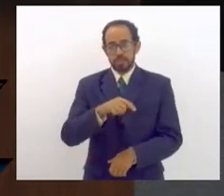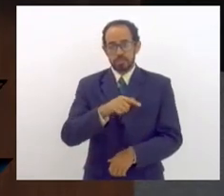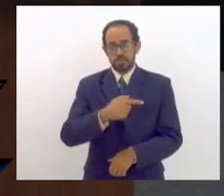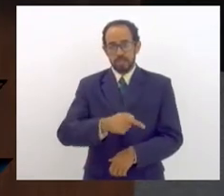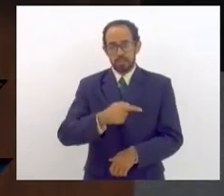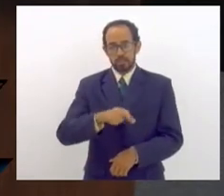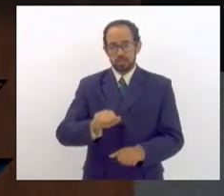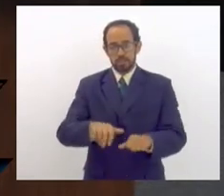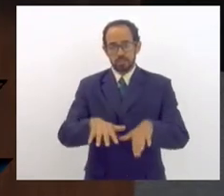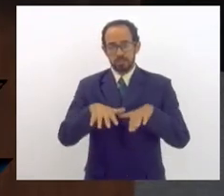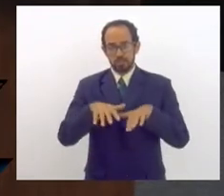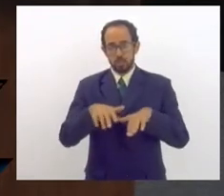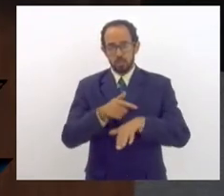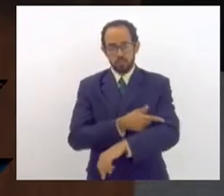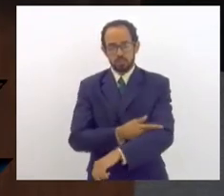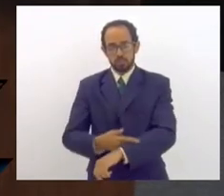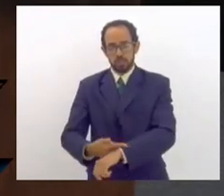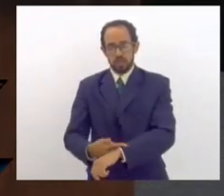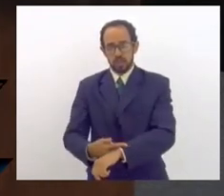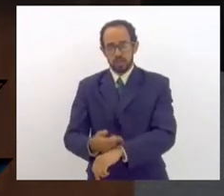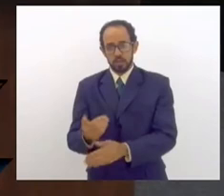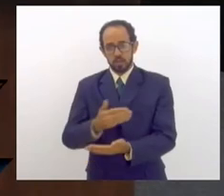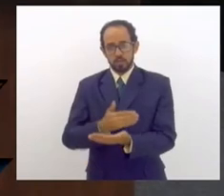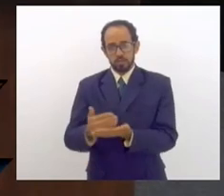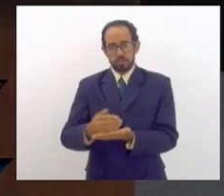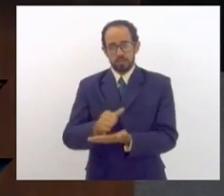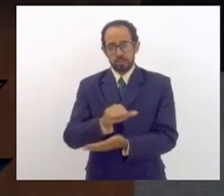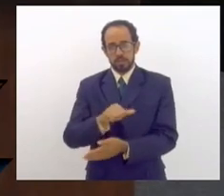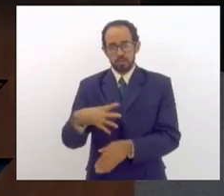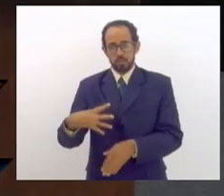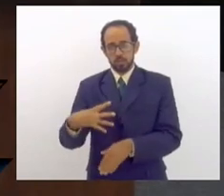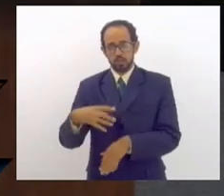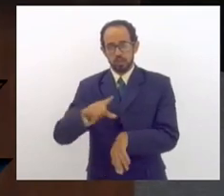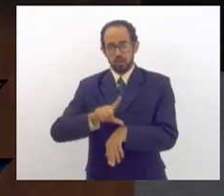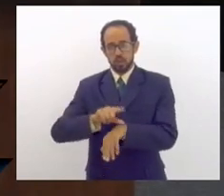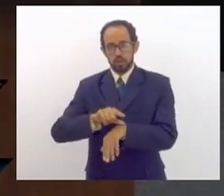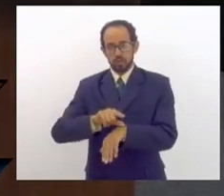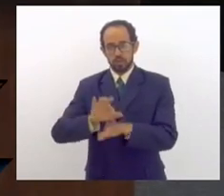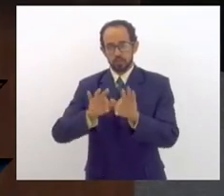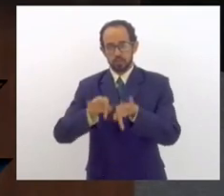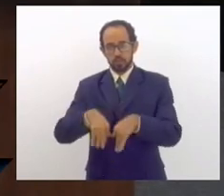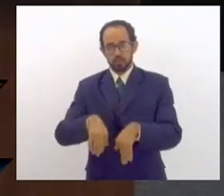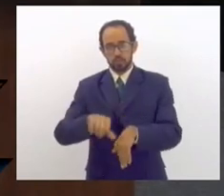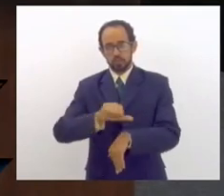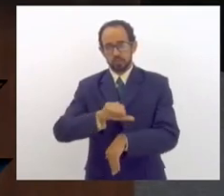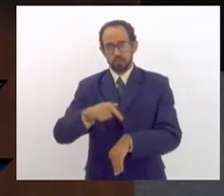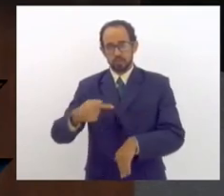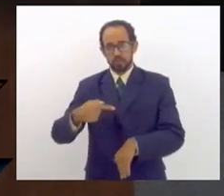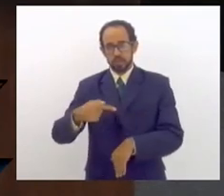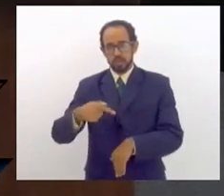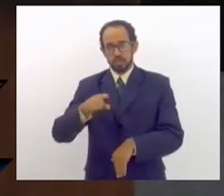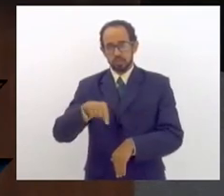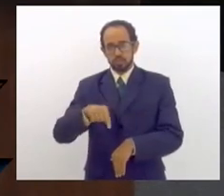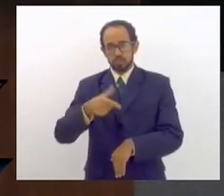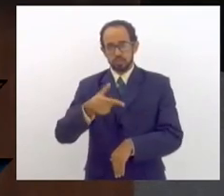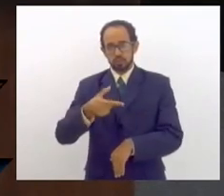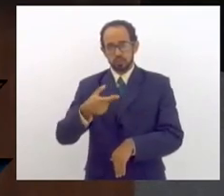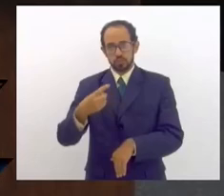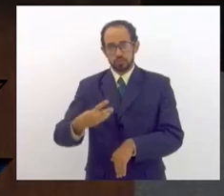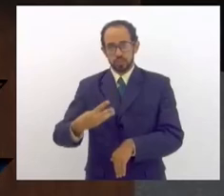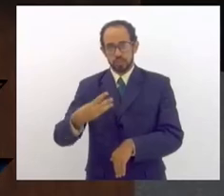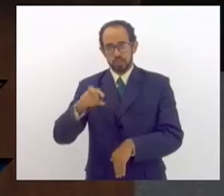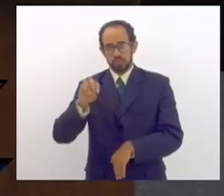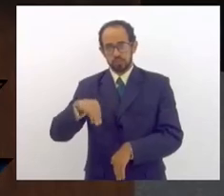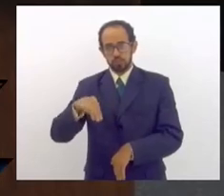sétima sessão ordinária que iniciada às 14 horas encerrou-se às 17 horas e 23